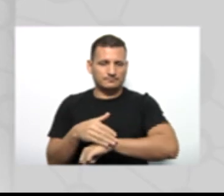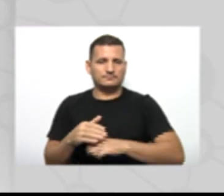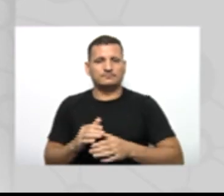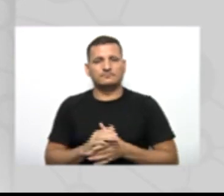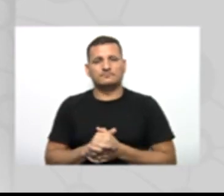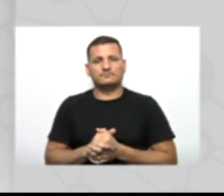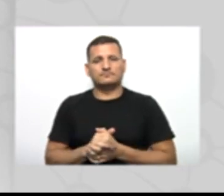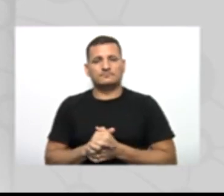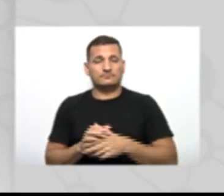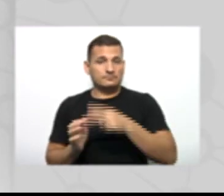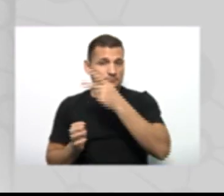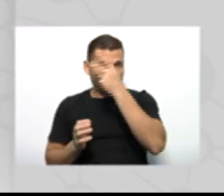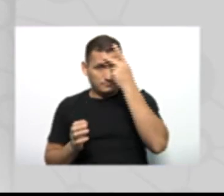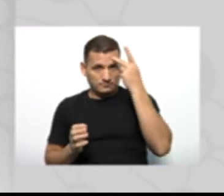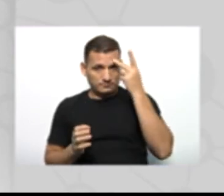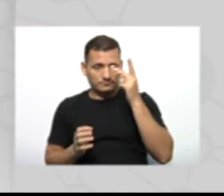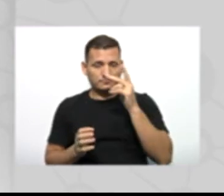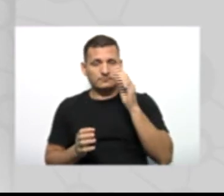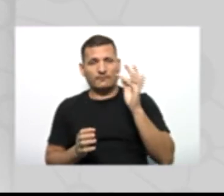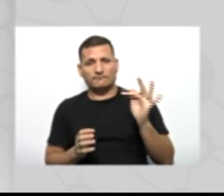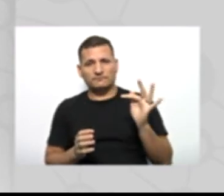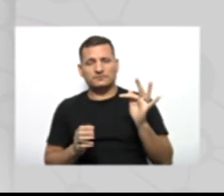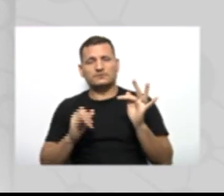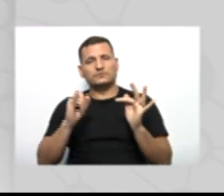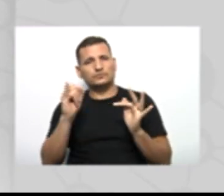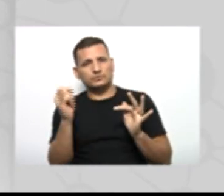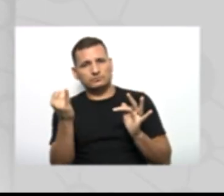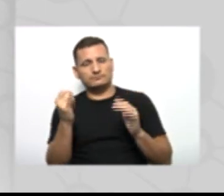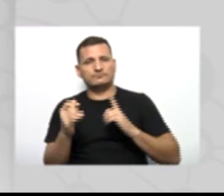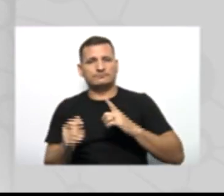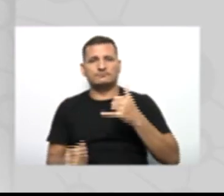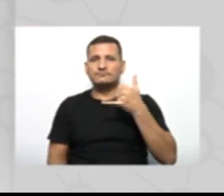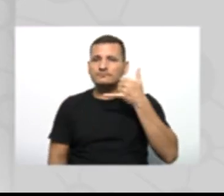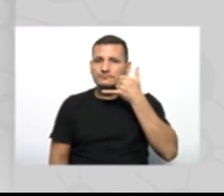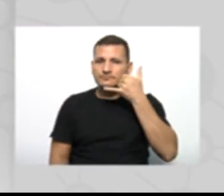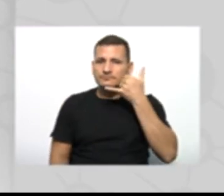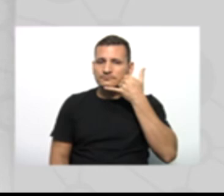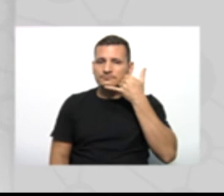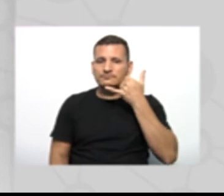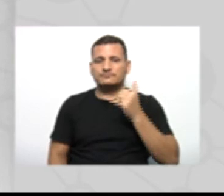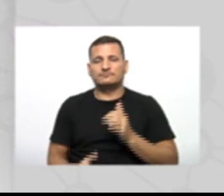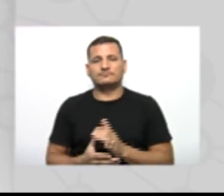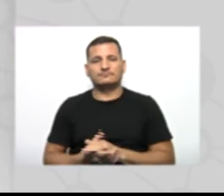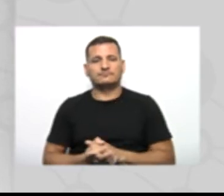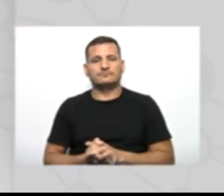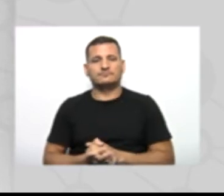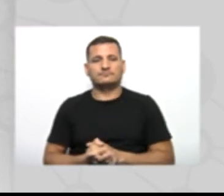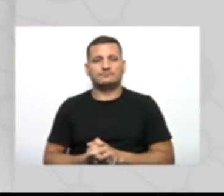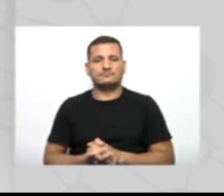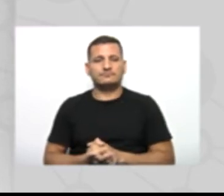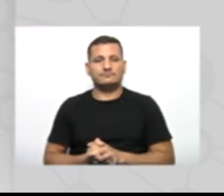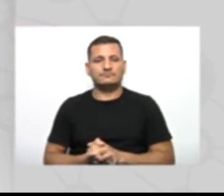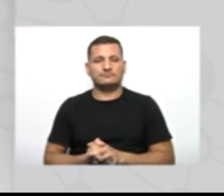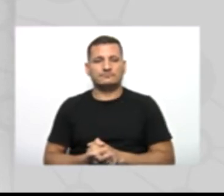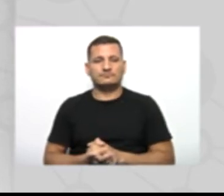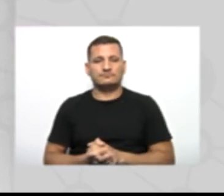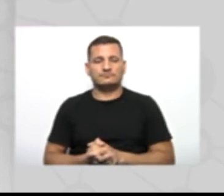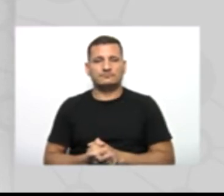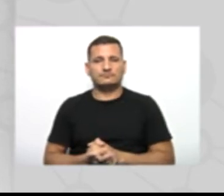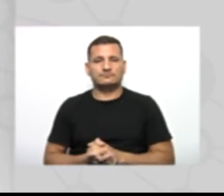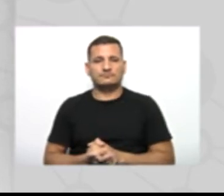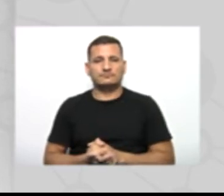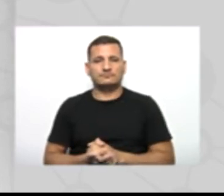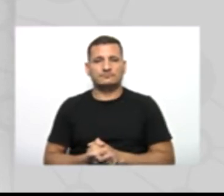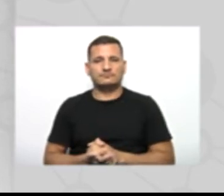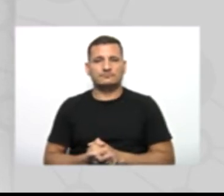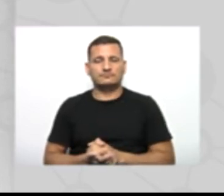E toda pessoa física e jurídica possui um telefone. Tá ok? Possui um telefone.